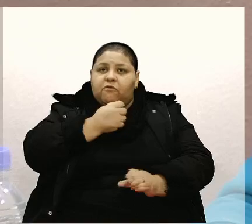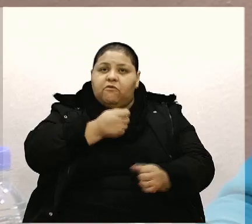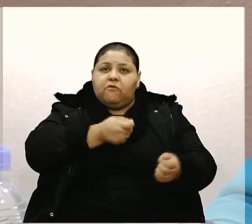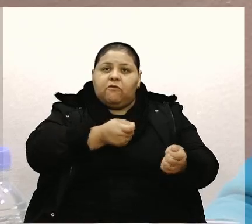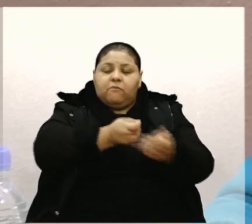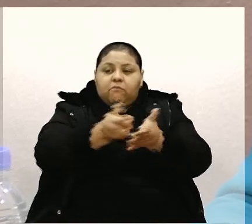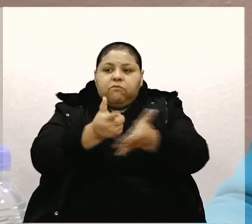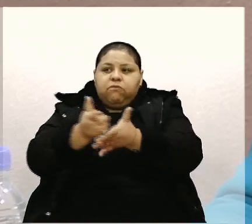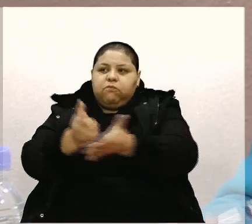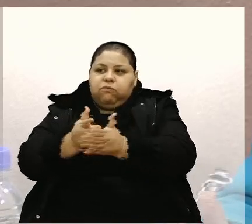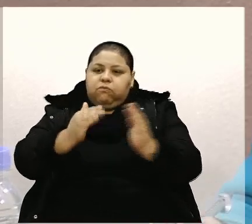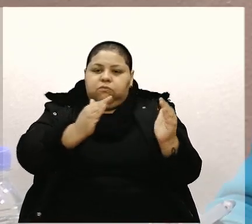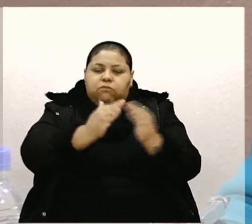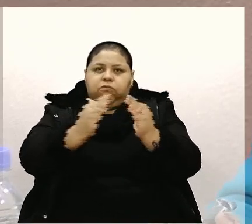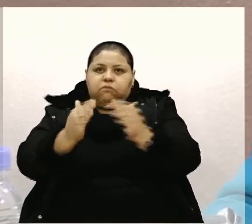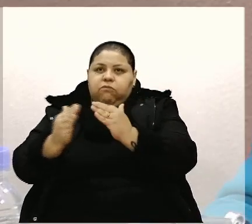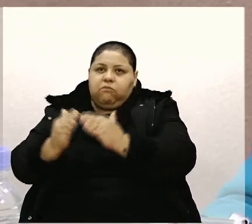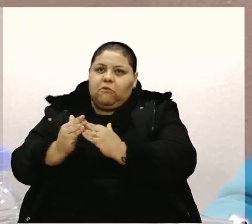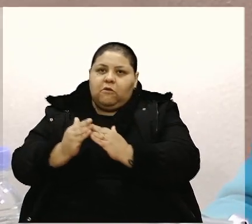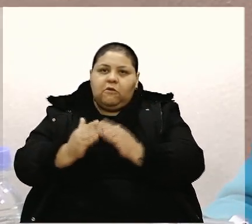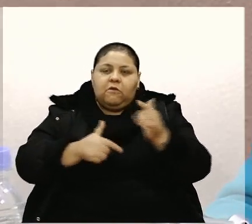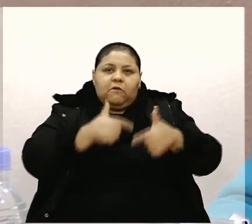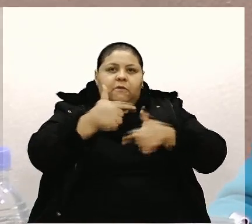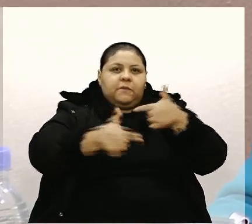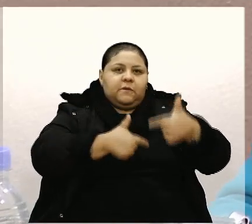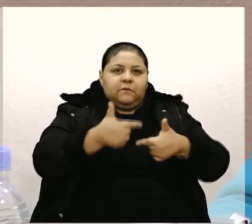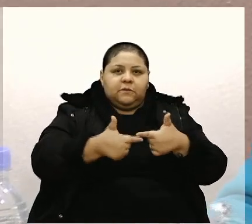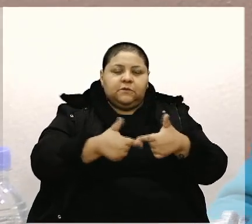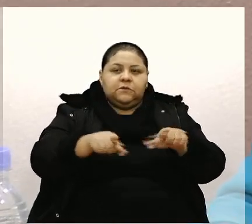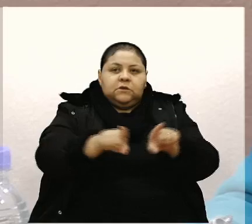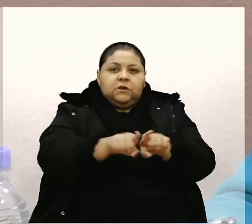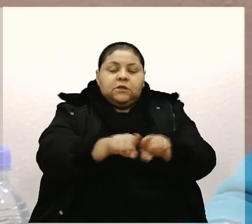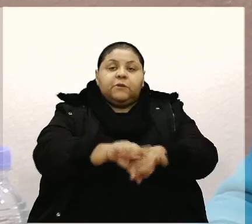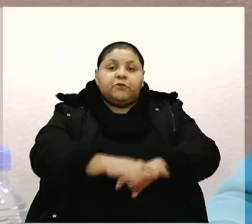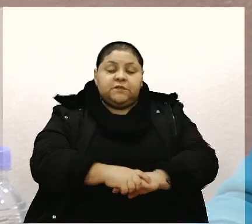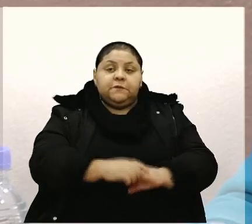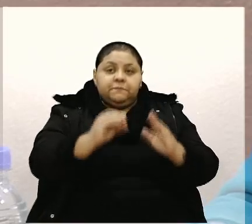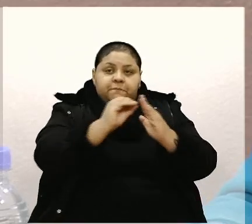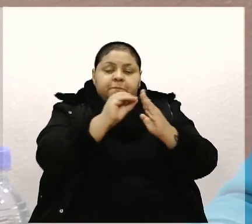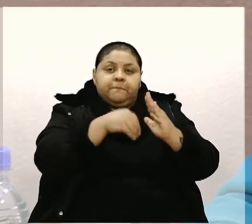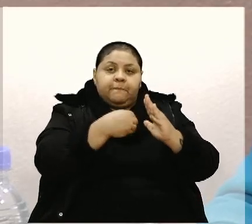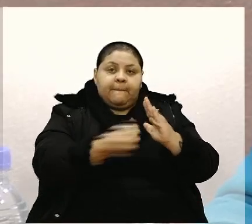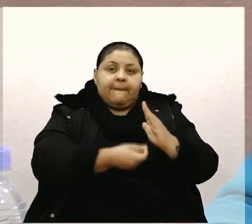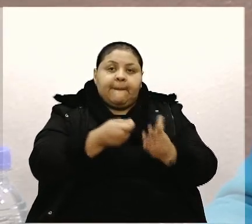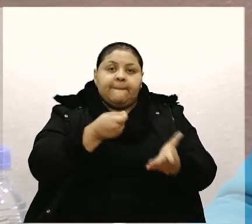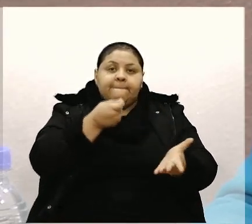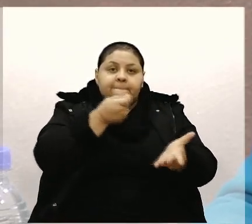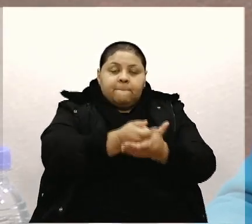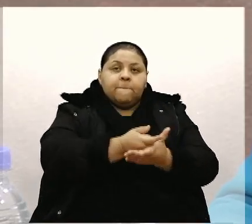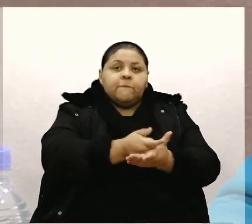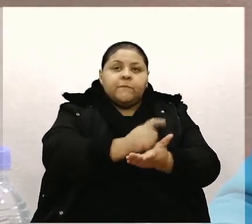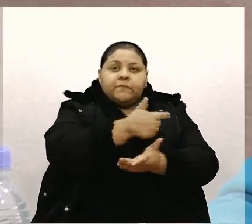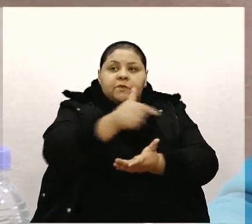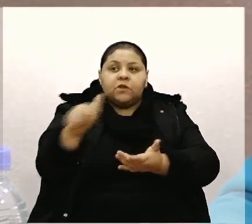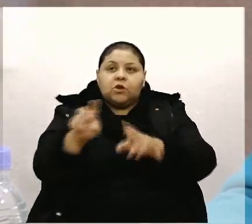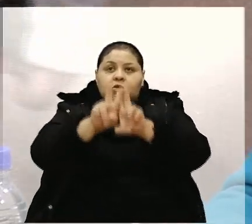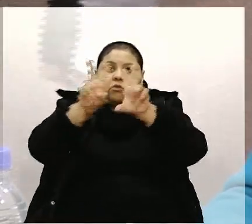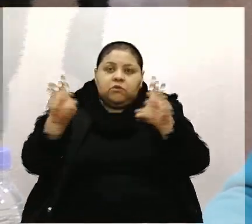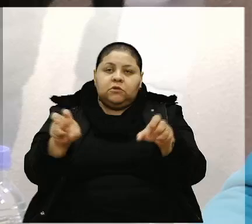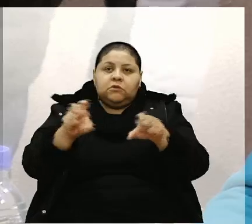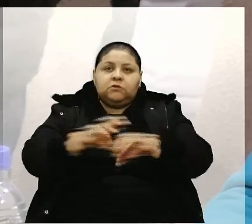sua propriedade ao Serviço Autônomo Municipal de Água e Esgoto, SAMAI, mediante pagamento e dá outras